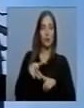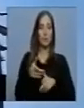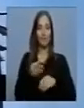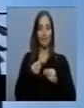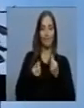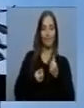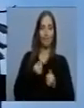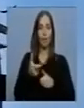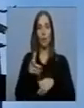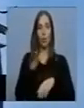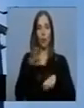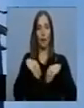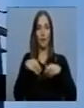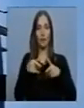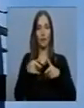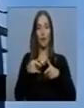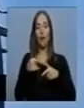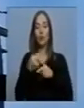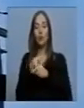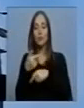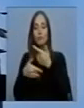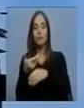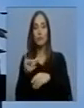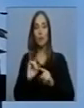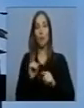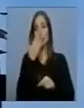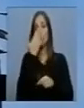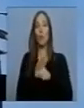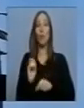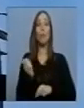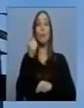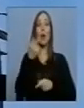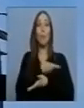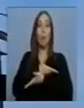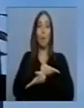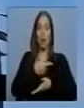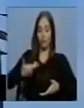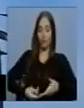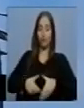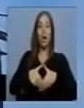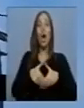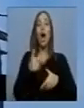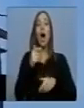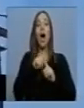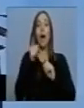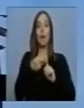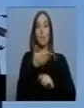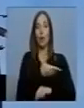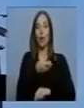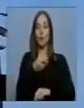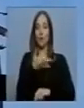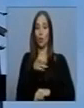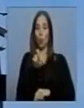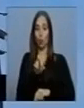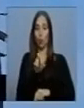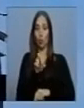desenvolvido nomeadamente podemos dar o exemplo do primeiro bebé proveta em 1978 ao irã aproveita que foi